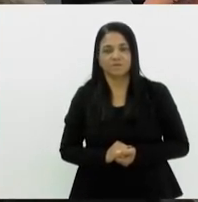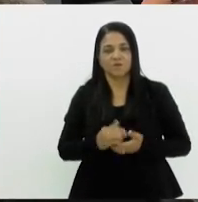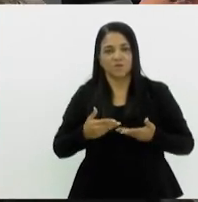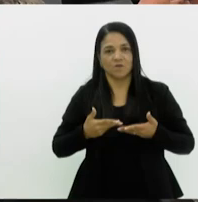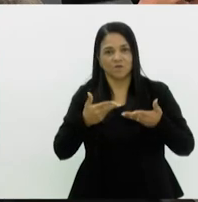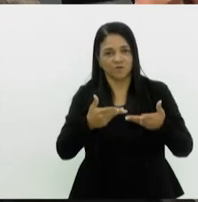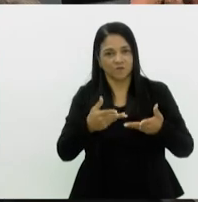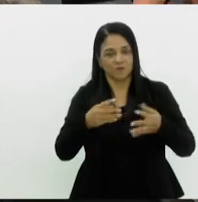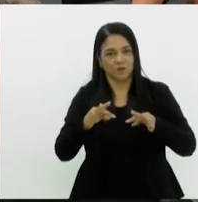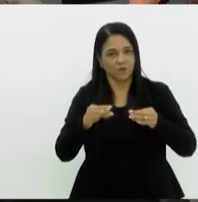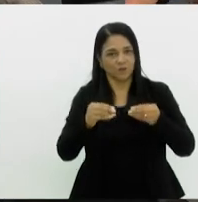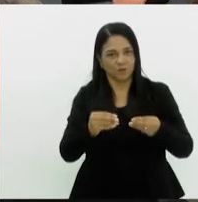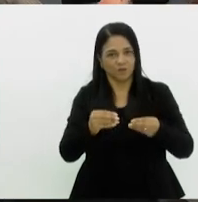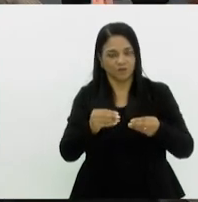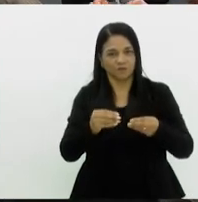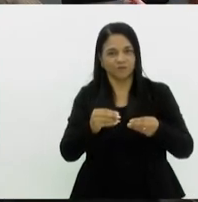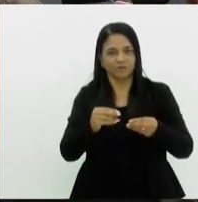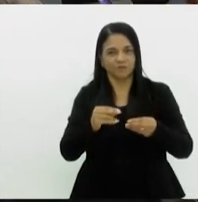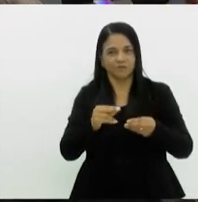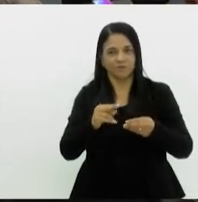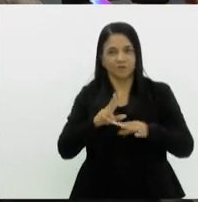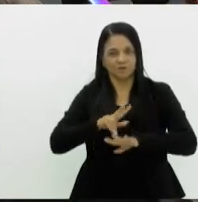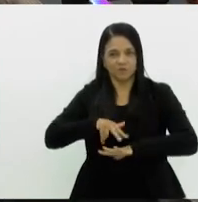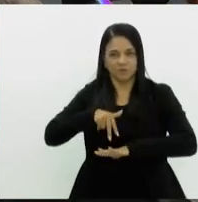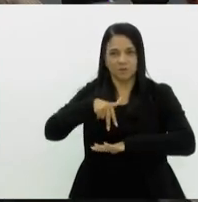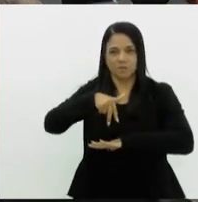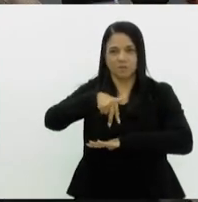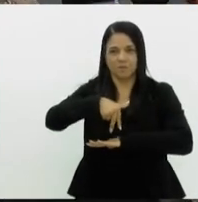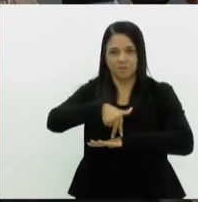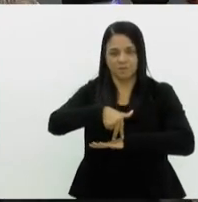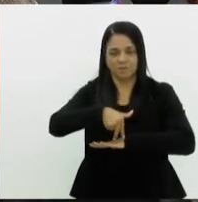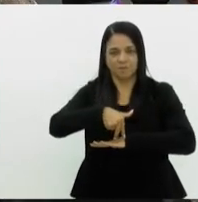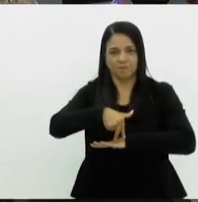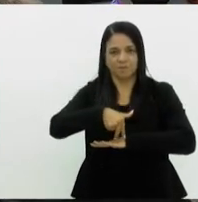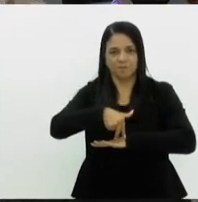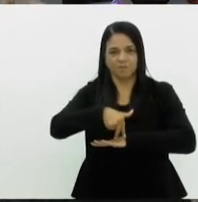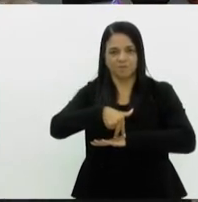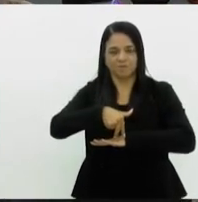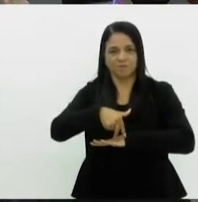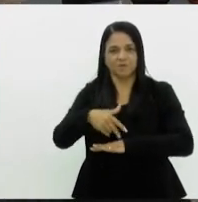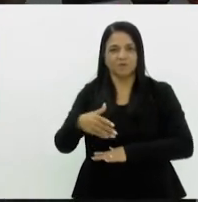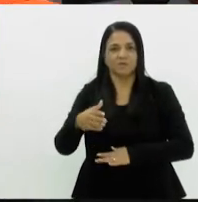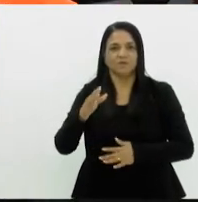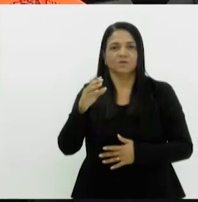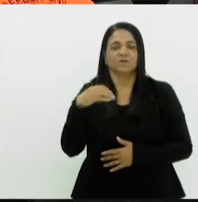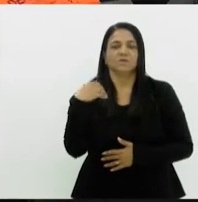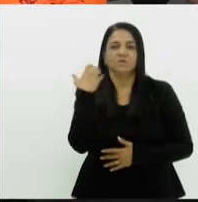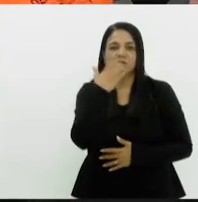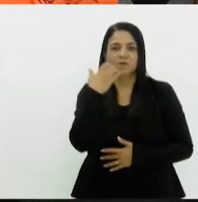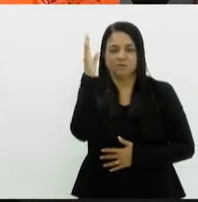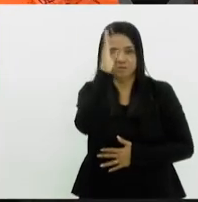Convido a todos que se coloquem em posição de respeito para ouvirmos o hino nacional.